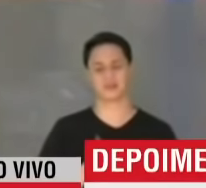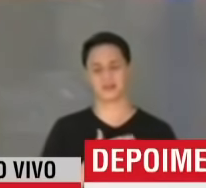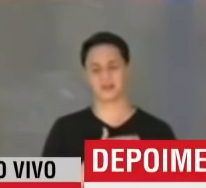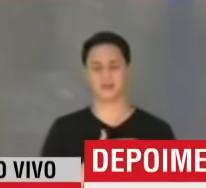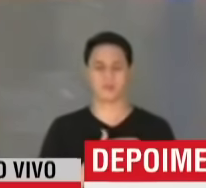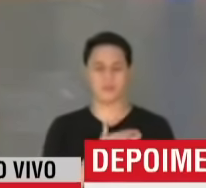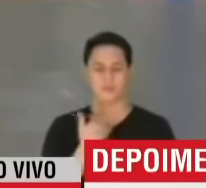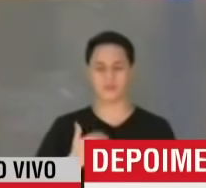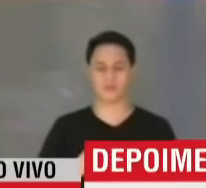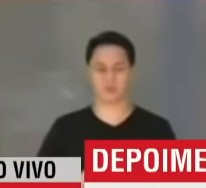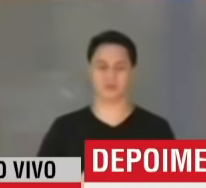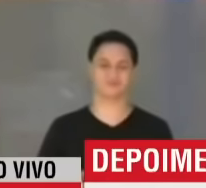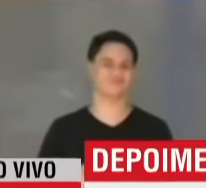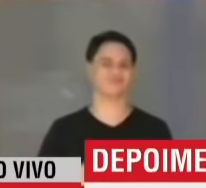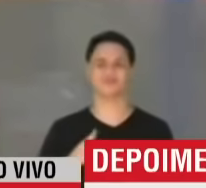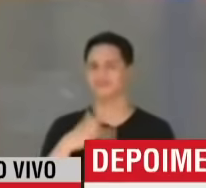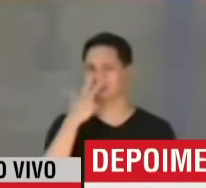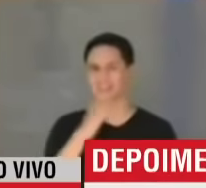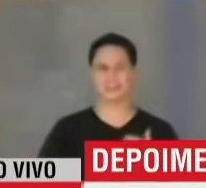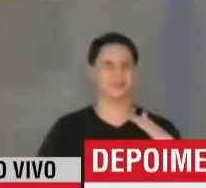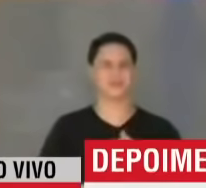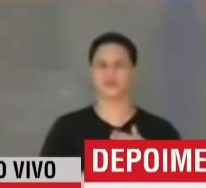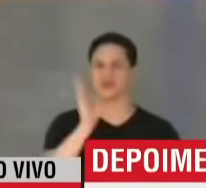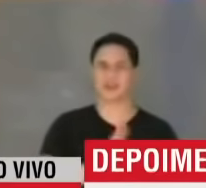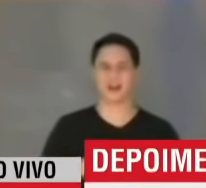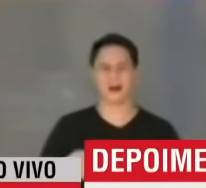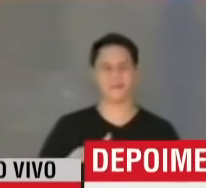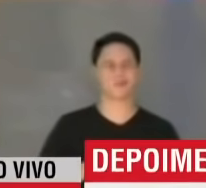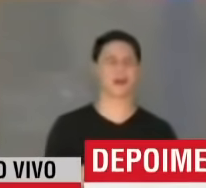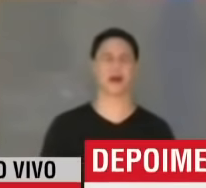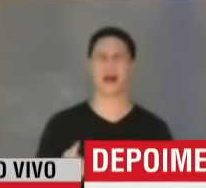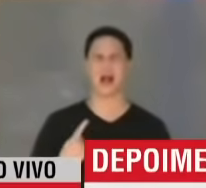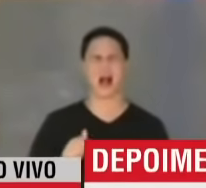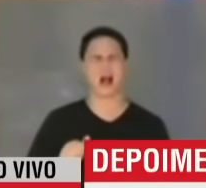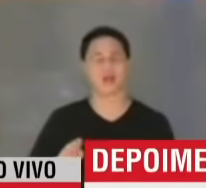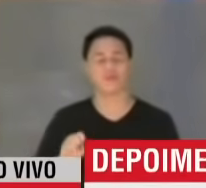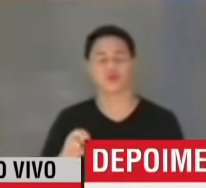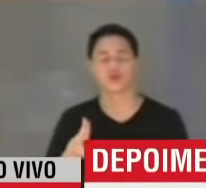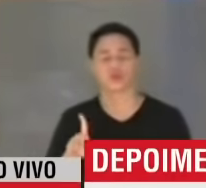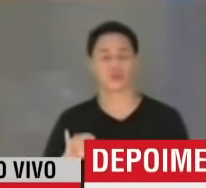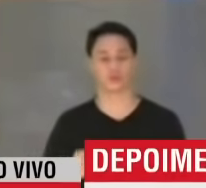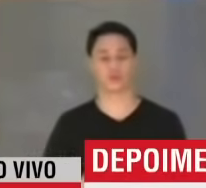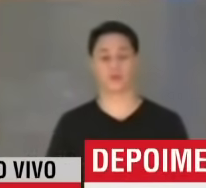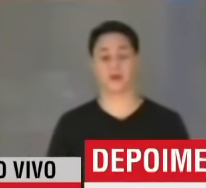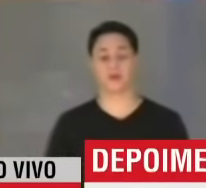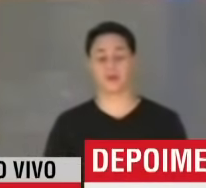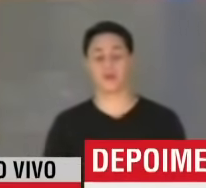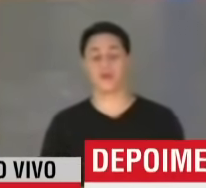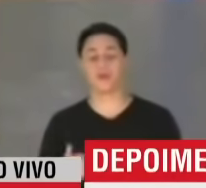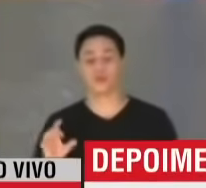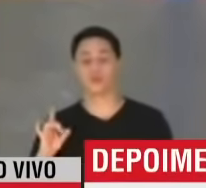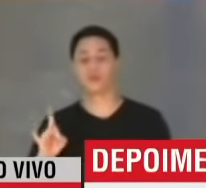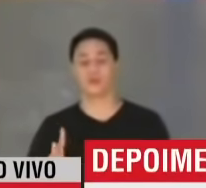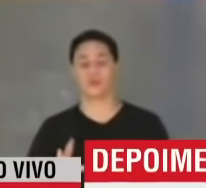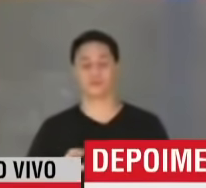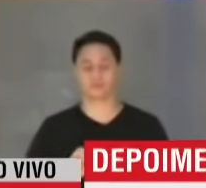que supera os limites brasileiros de absurdo, que são bem elásticos. São bem elásticos. Então, apenas registrar, senhor presidente, a